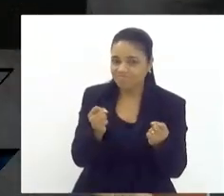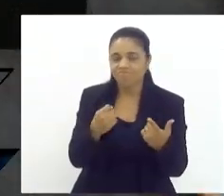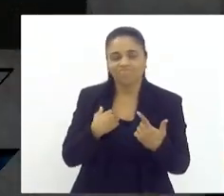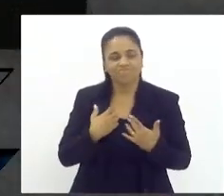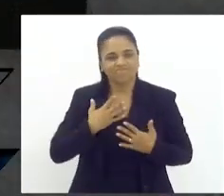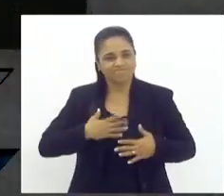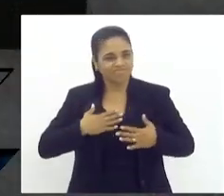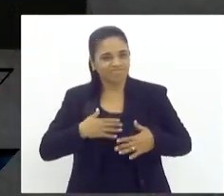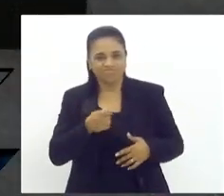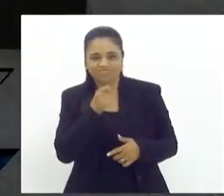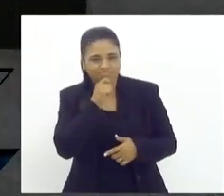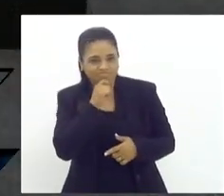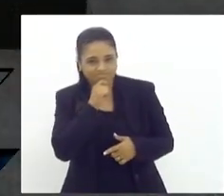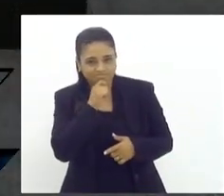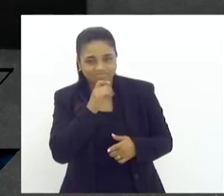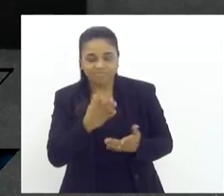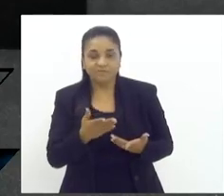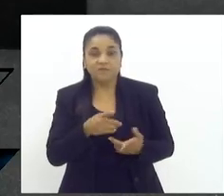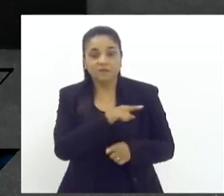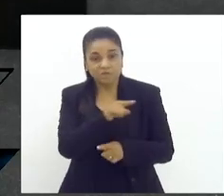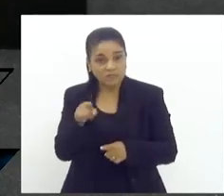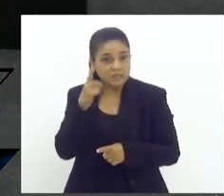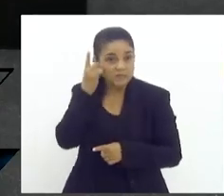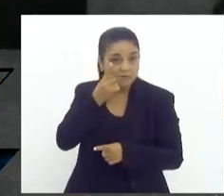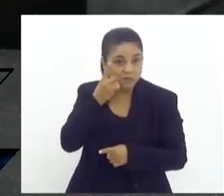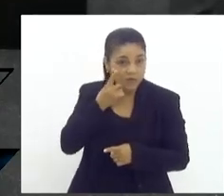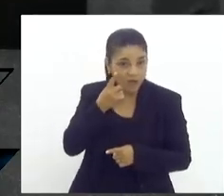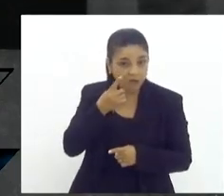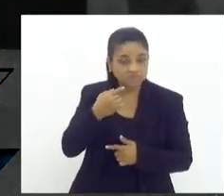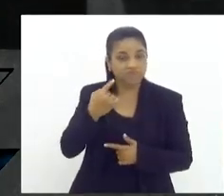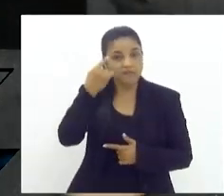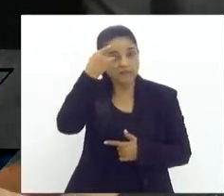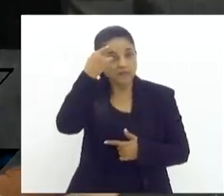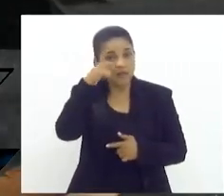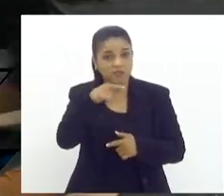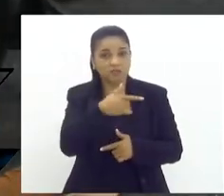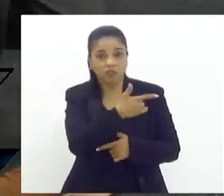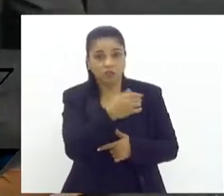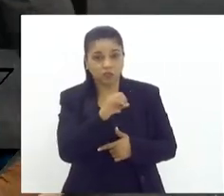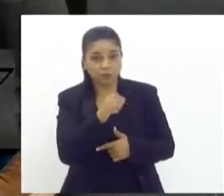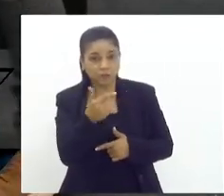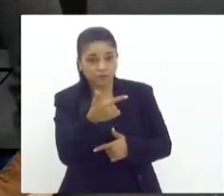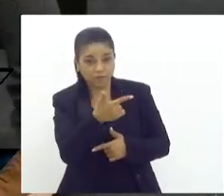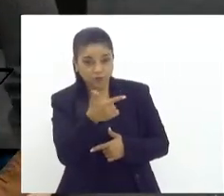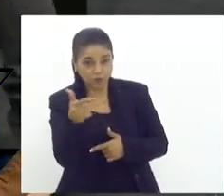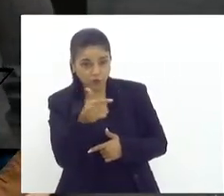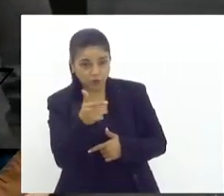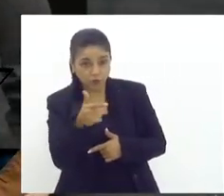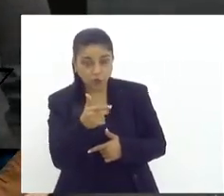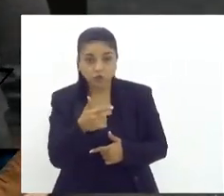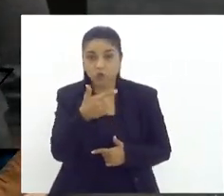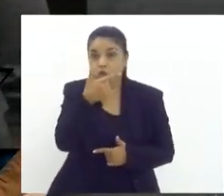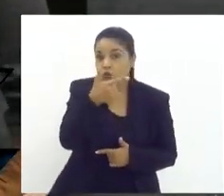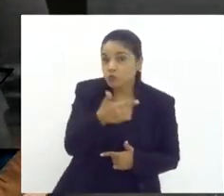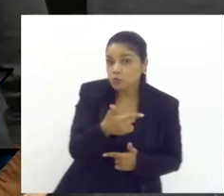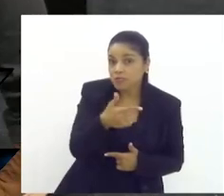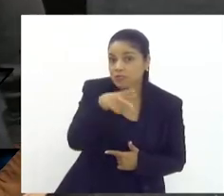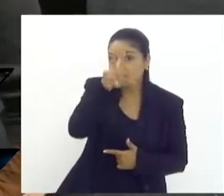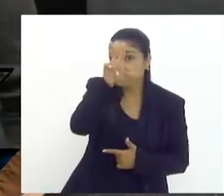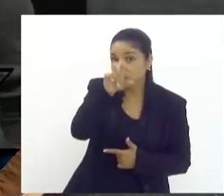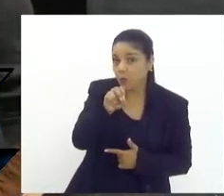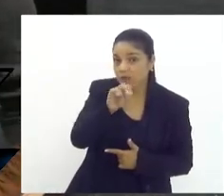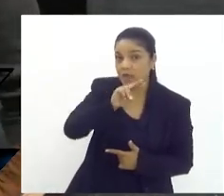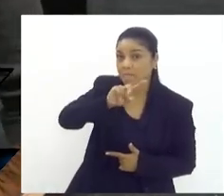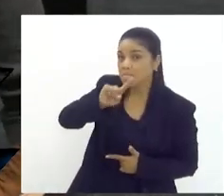Deputado e as deputados e os deputados dessa casa possam ter ideia em 2022 foram 250 mil mulheres